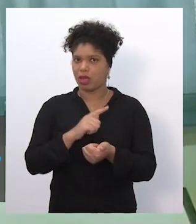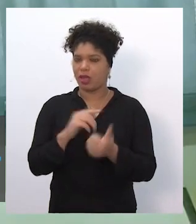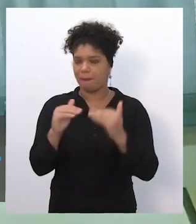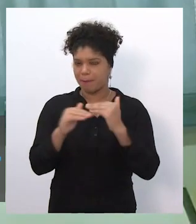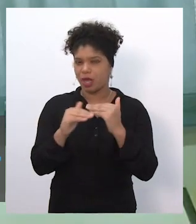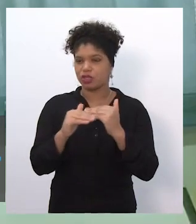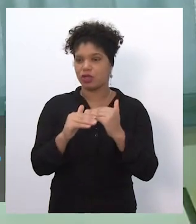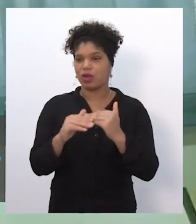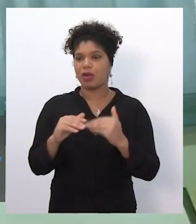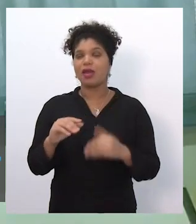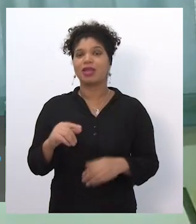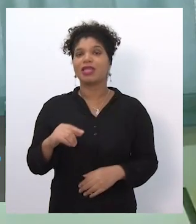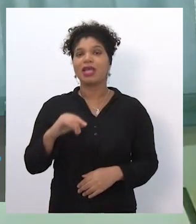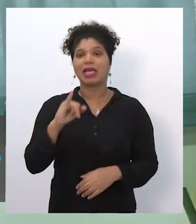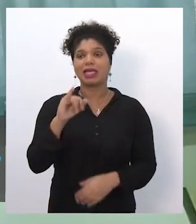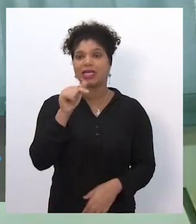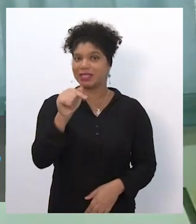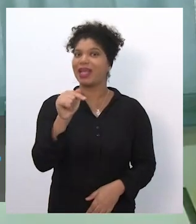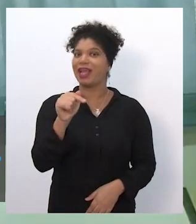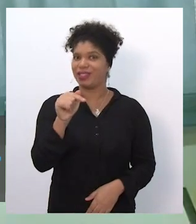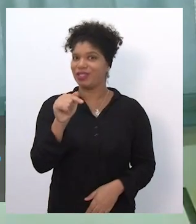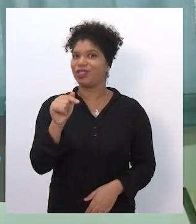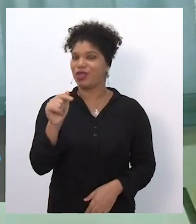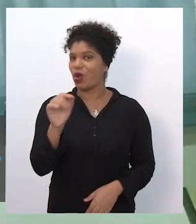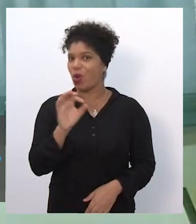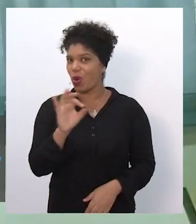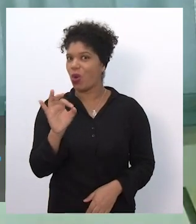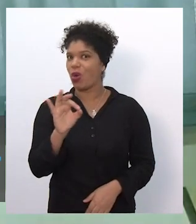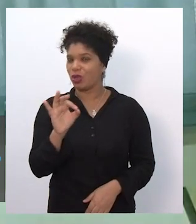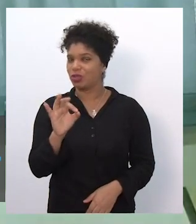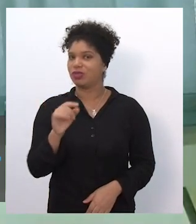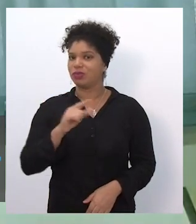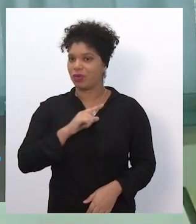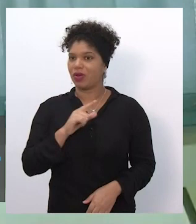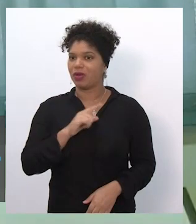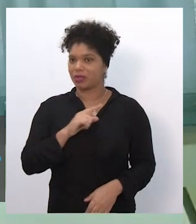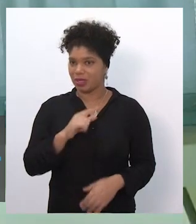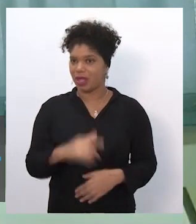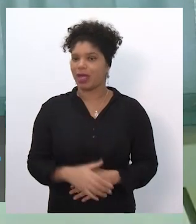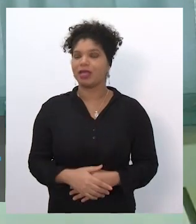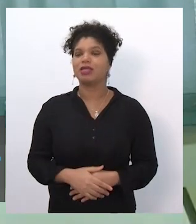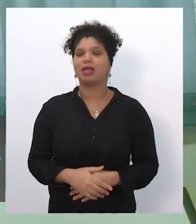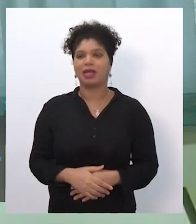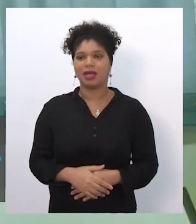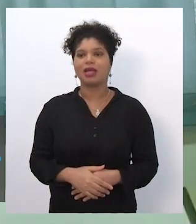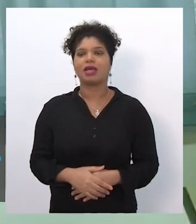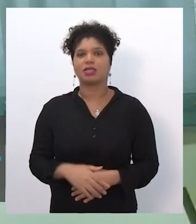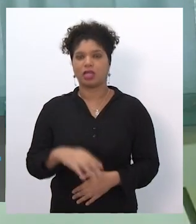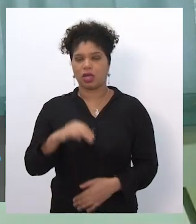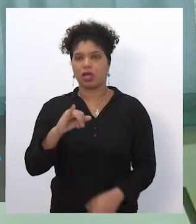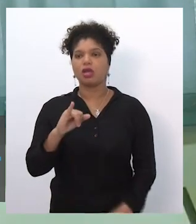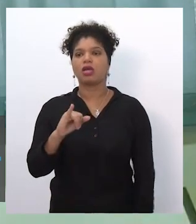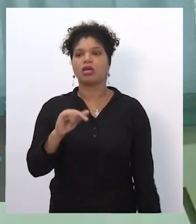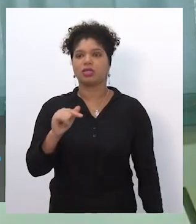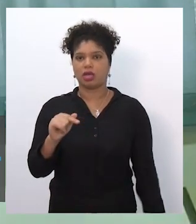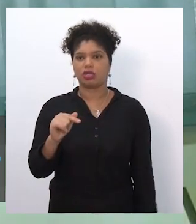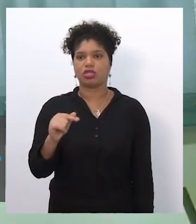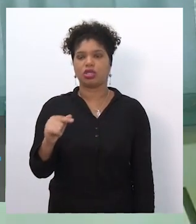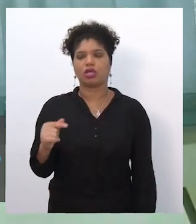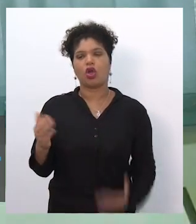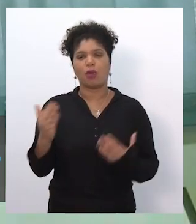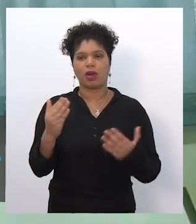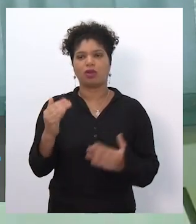o i7 já é mais para intermediário mesmo, ou seja, né, o intermediário premium, se for comparar com os celulares,